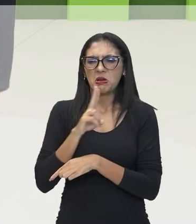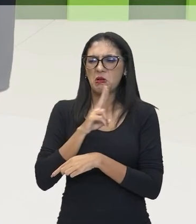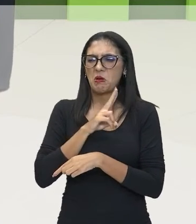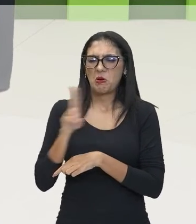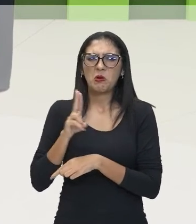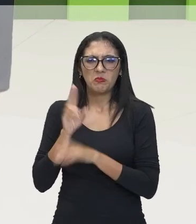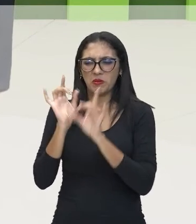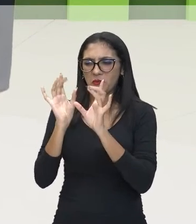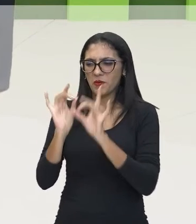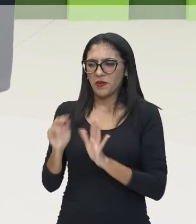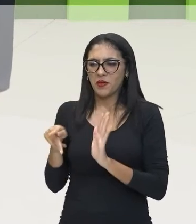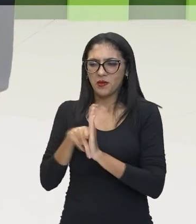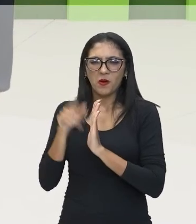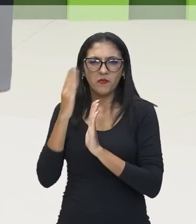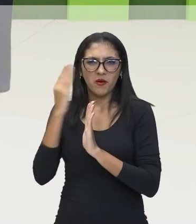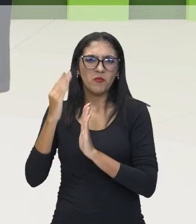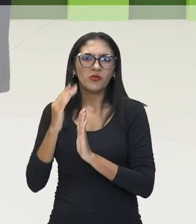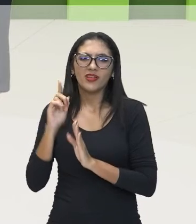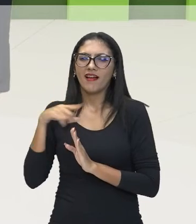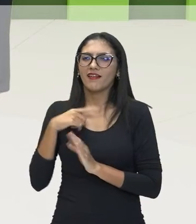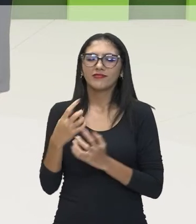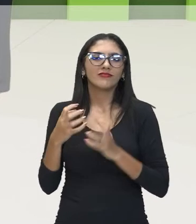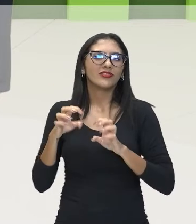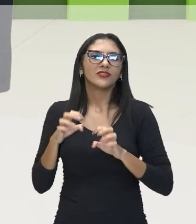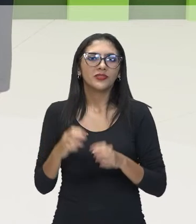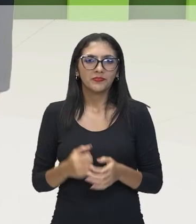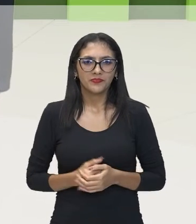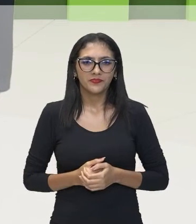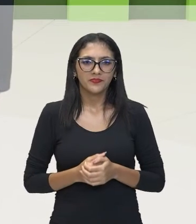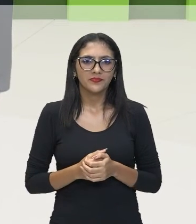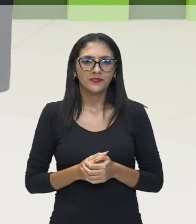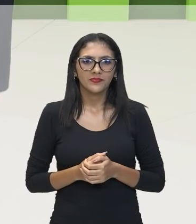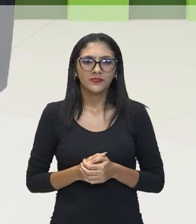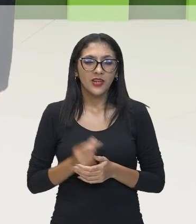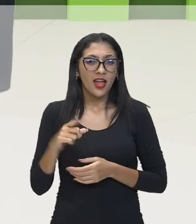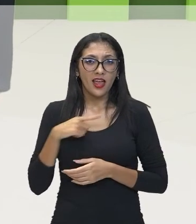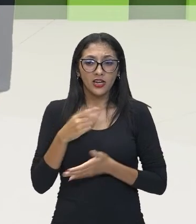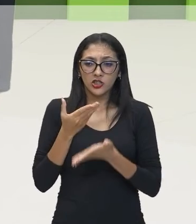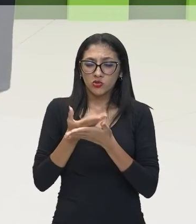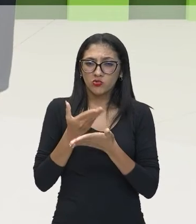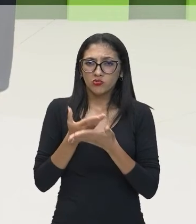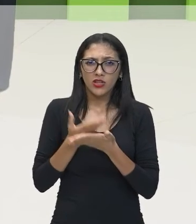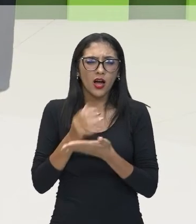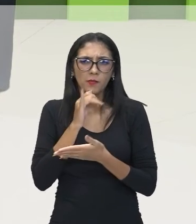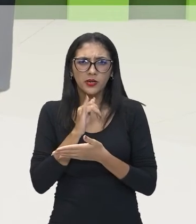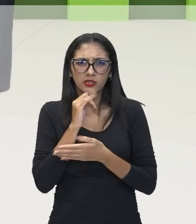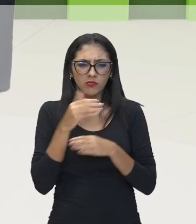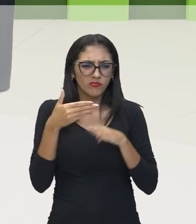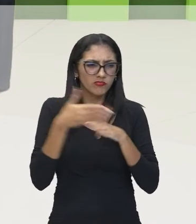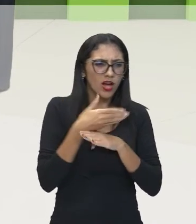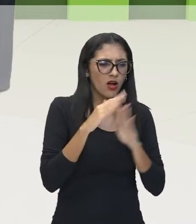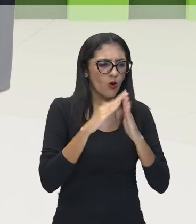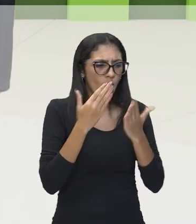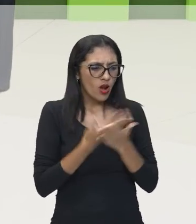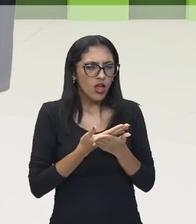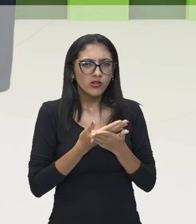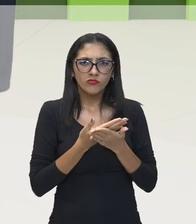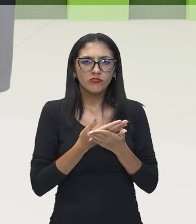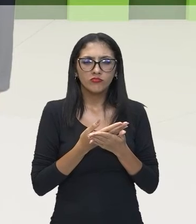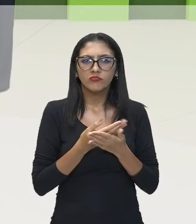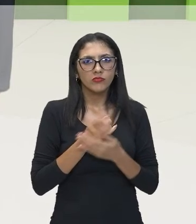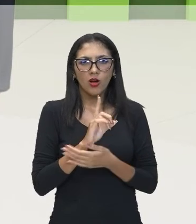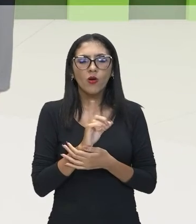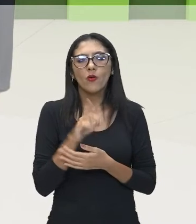hollywoodianos, tá? E aí, ela nunca chegou a ter uma educação formal, de ir para a escola ou nada disso. Ela acabou